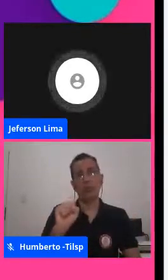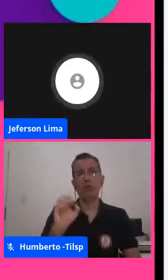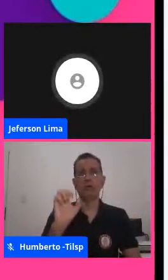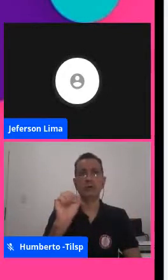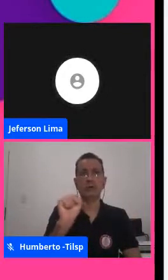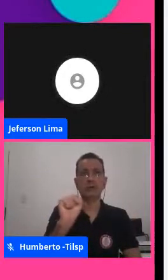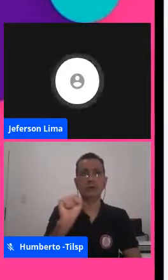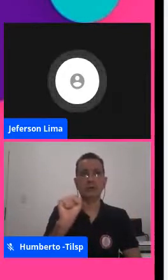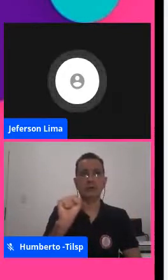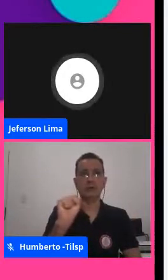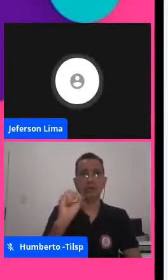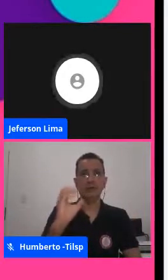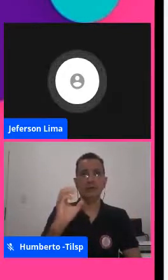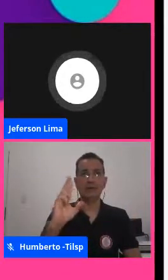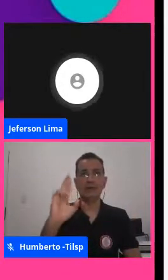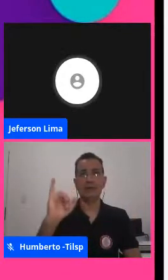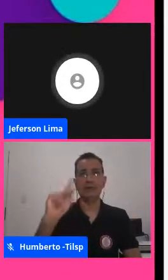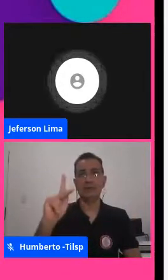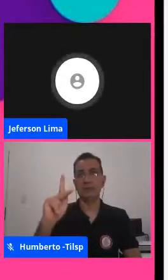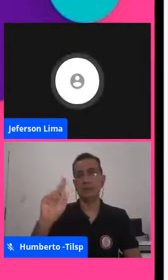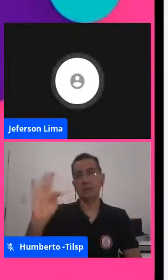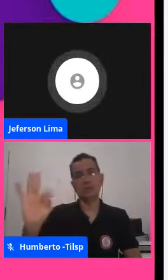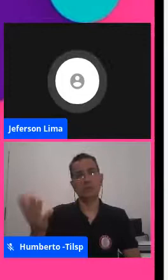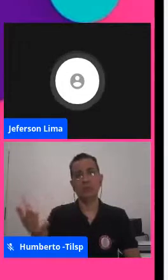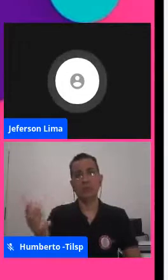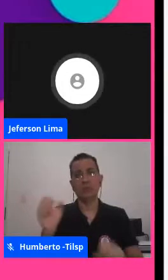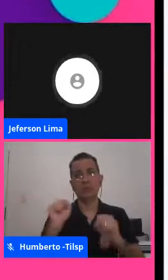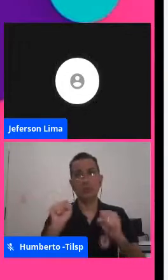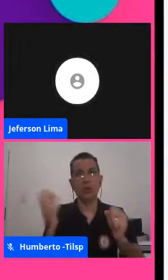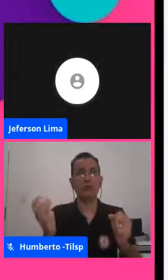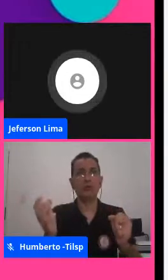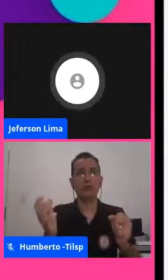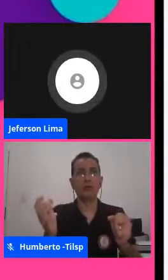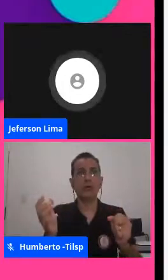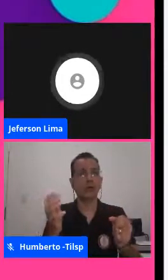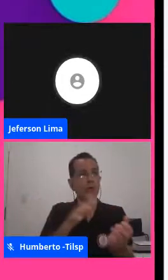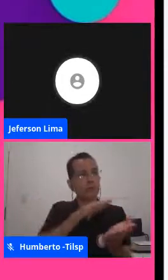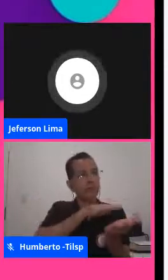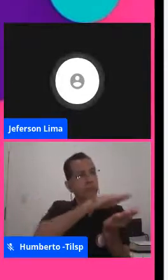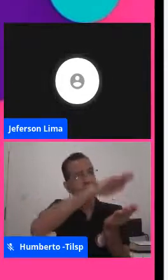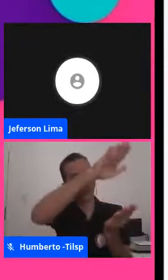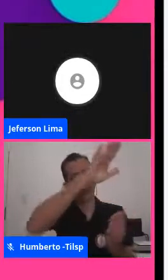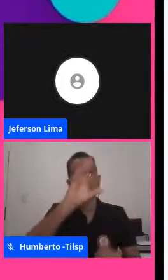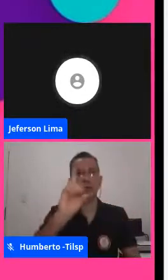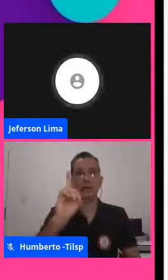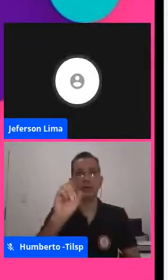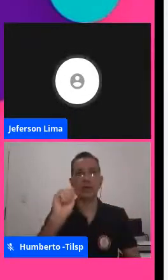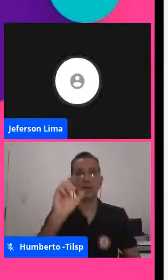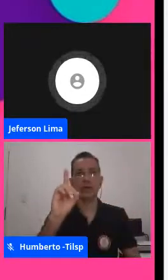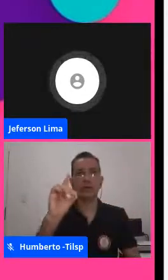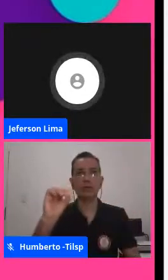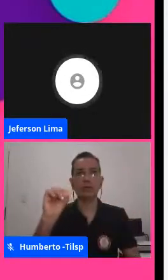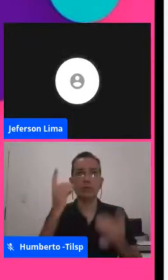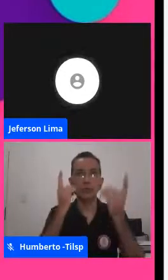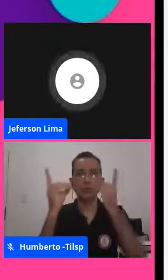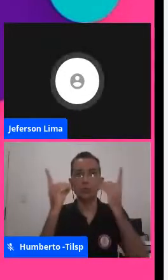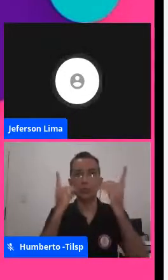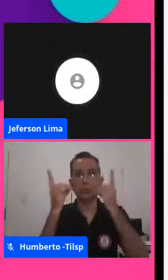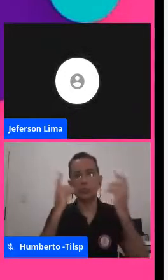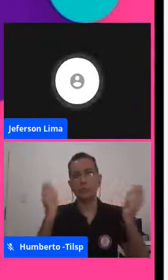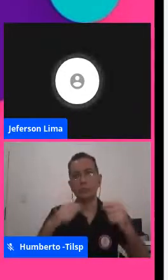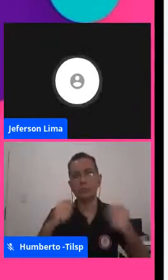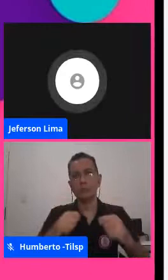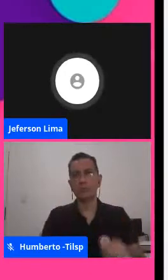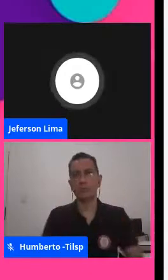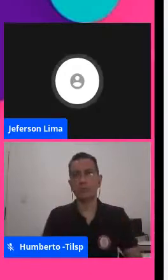criar minha API, e eu posso utilizar o banco de dados para armazenar os dados. E aí ainda posso criar um recurso que ele é super legal, a gente não vai